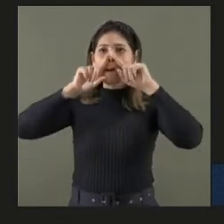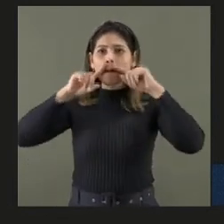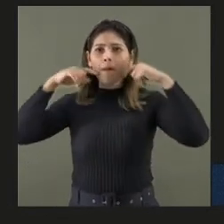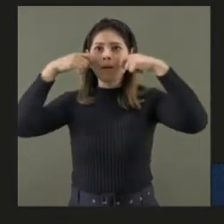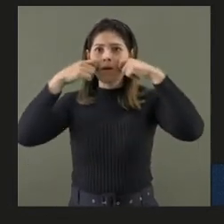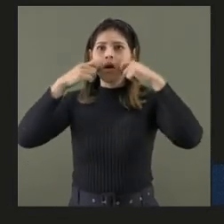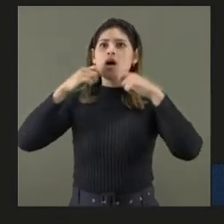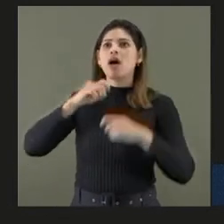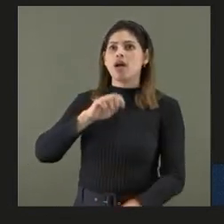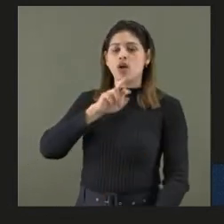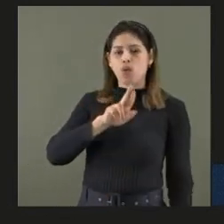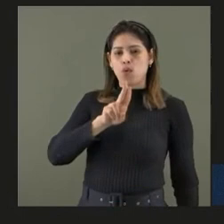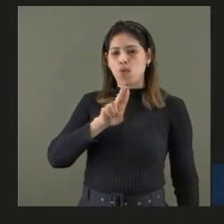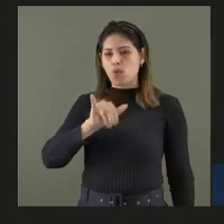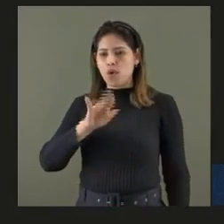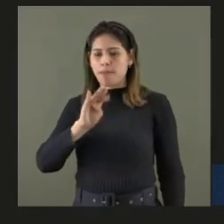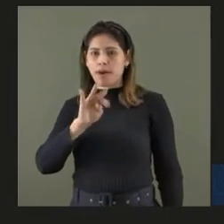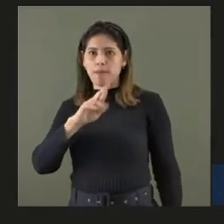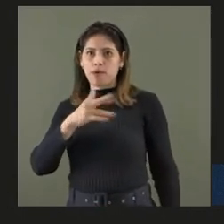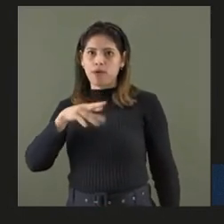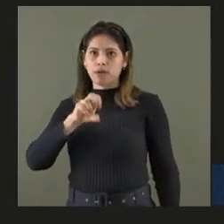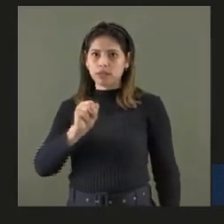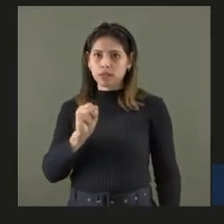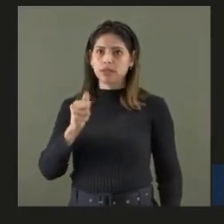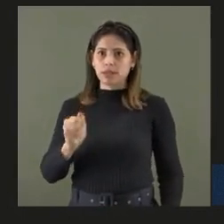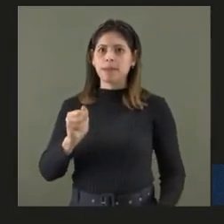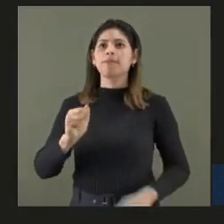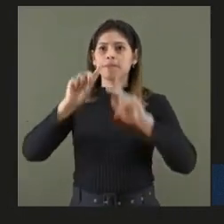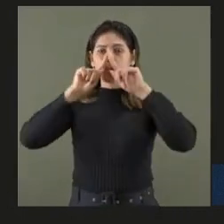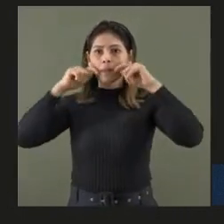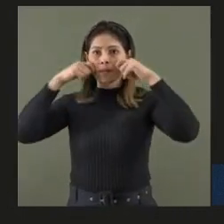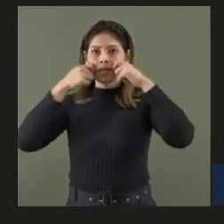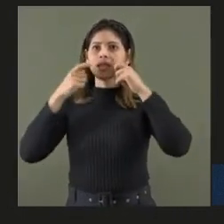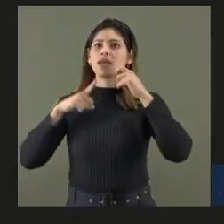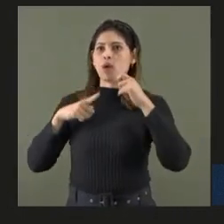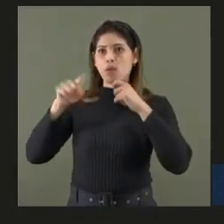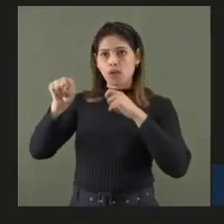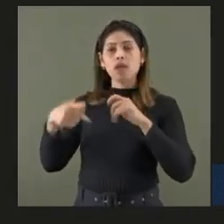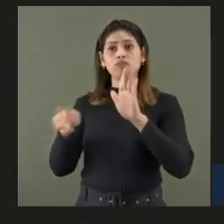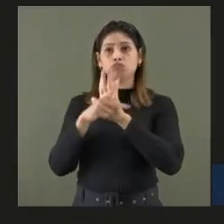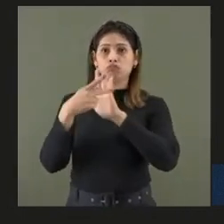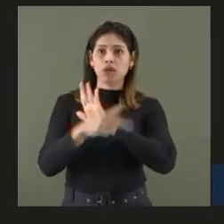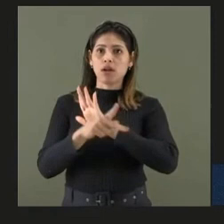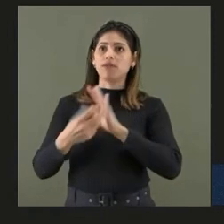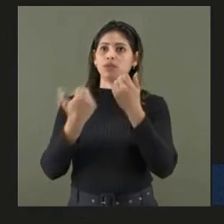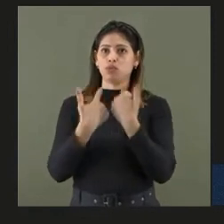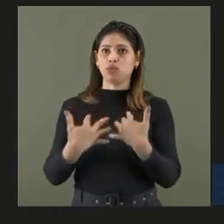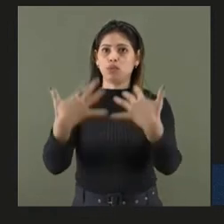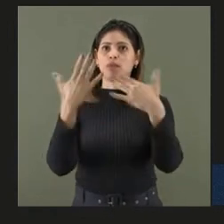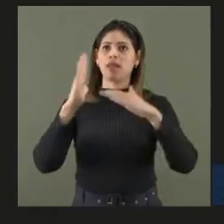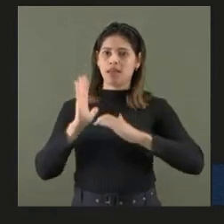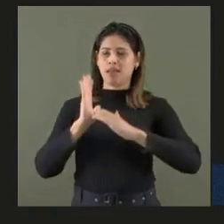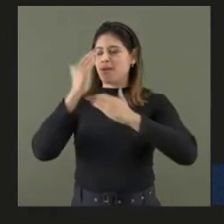patrono, o ilustre, digno e corajoso senador Rui Barbosa, que é o patrono do plenário do Senado